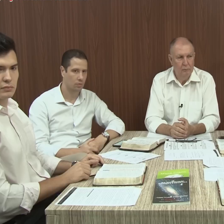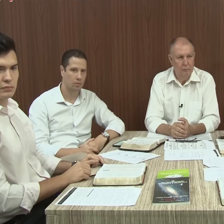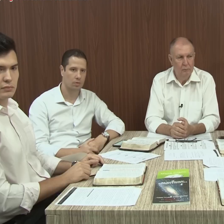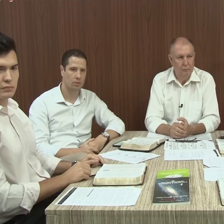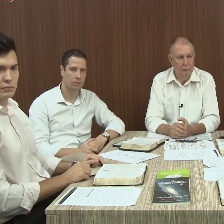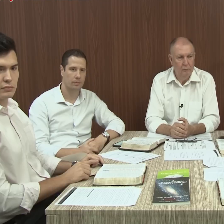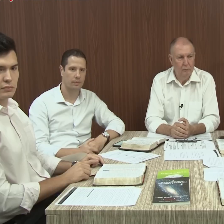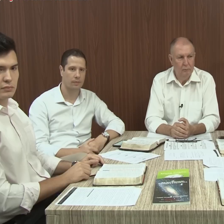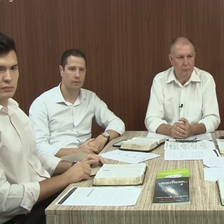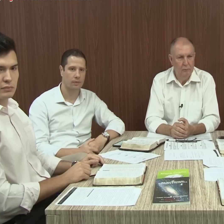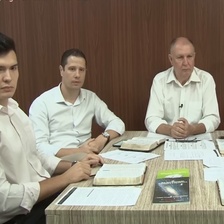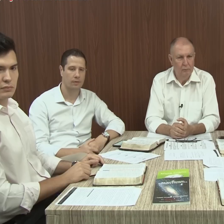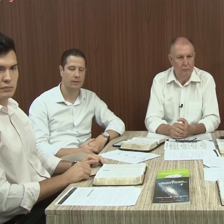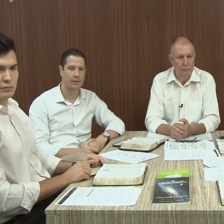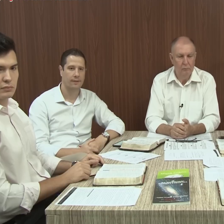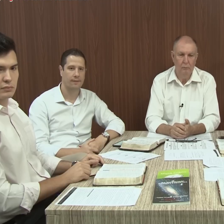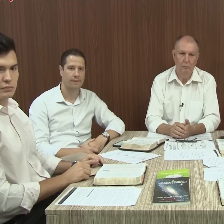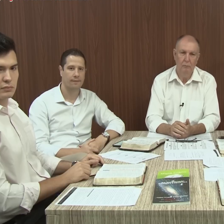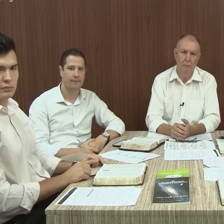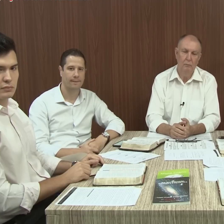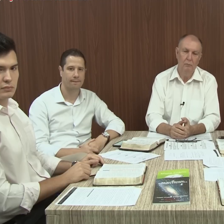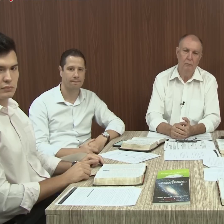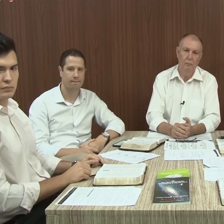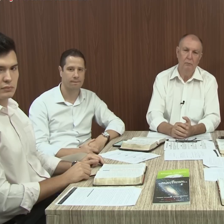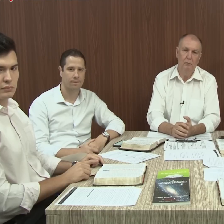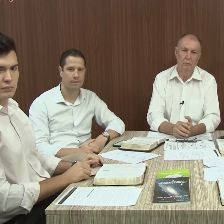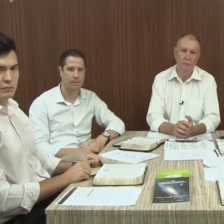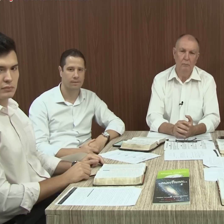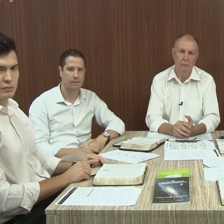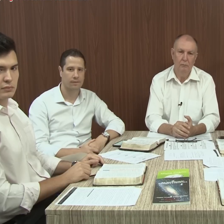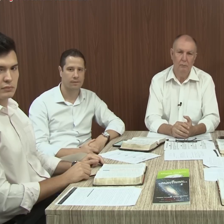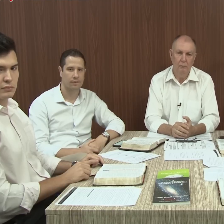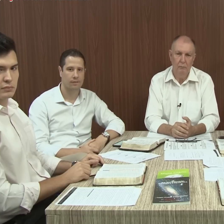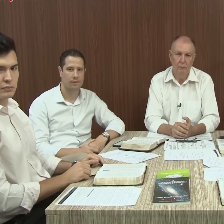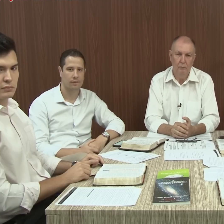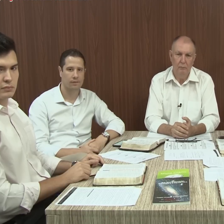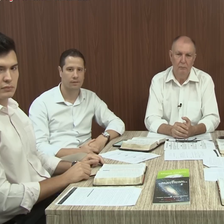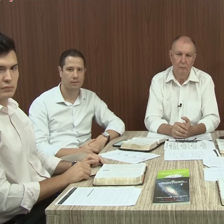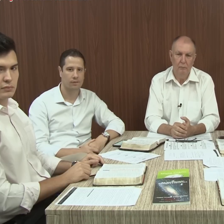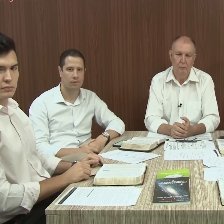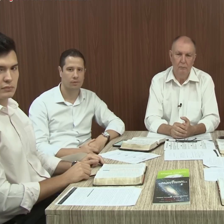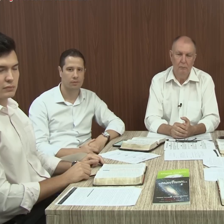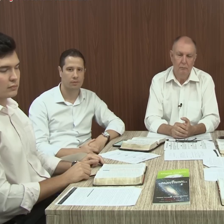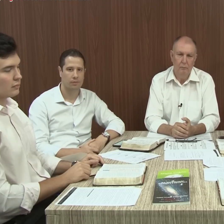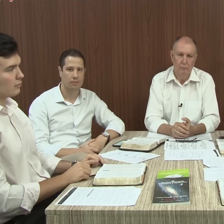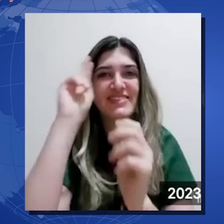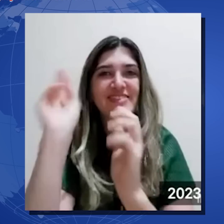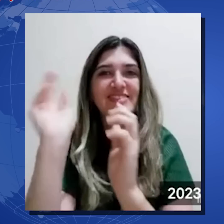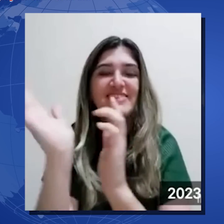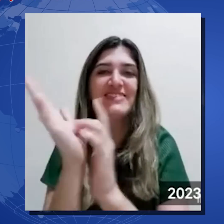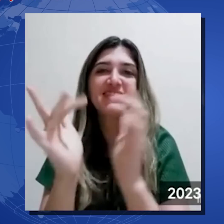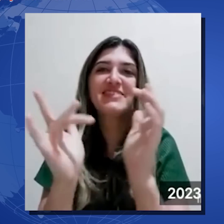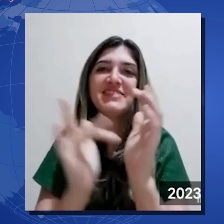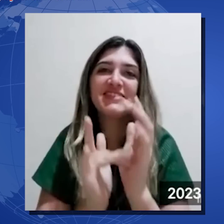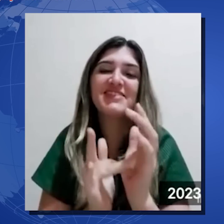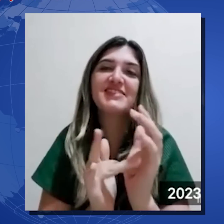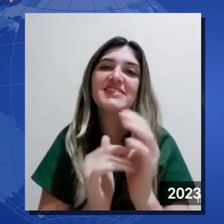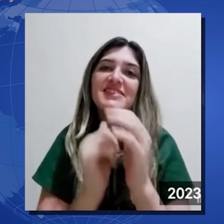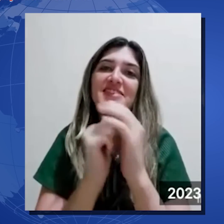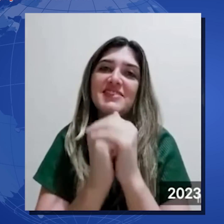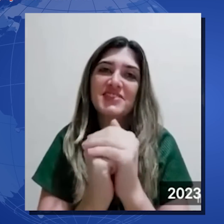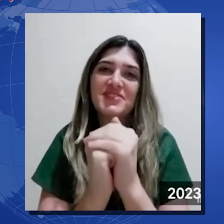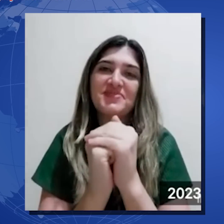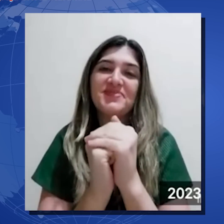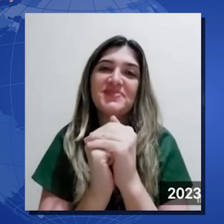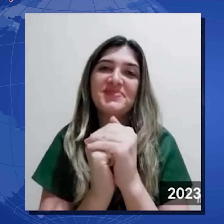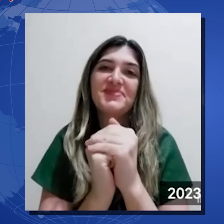essa pergunta é a jovem, né, Viviane Cavalcante, do bairro de Camocim, no Ceará. A paz do